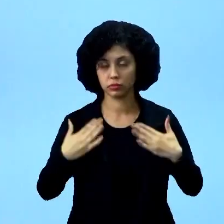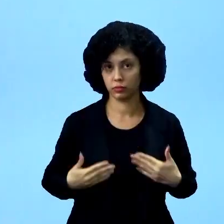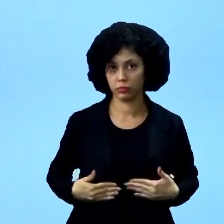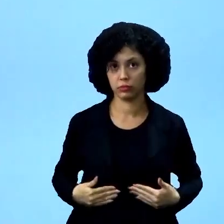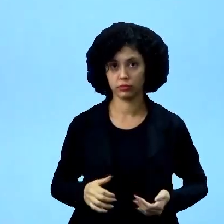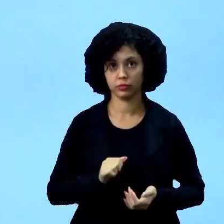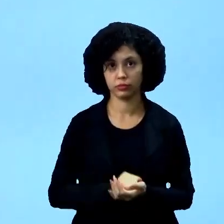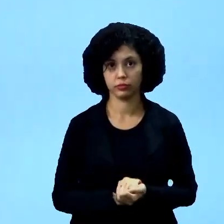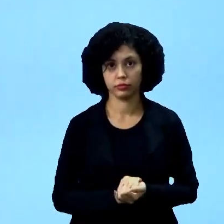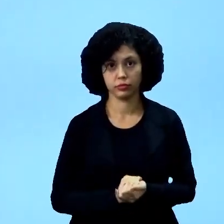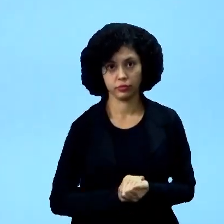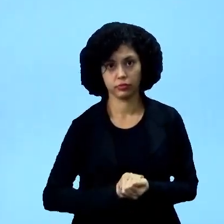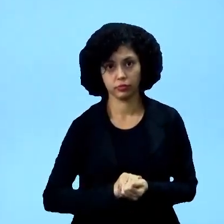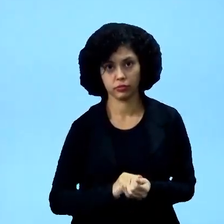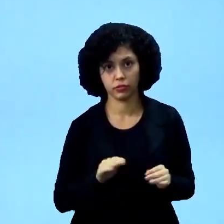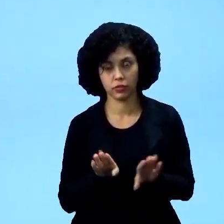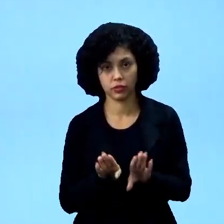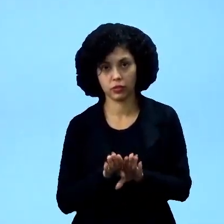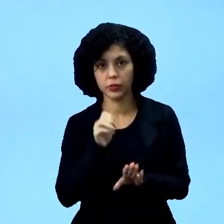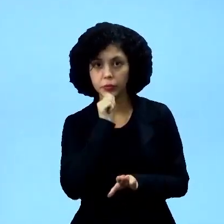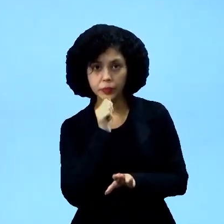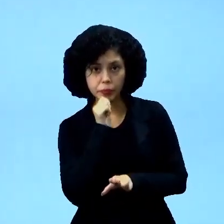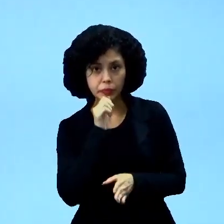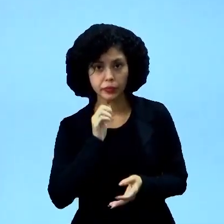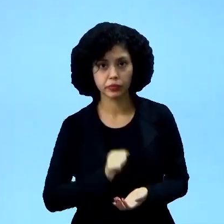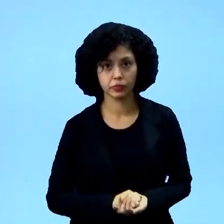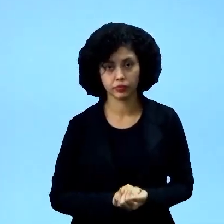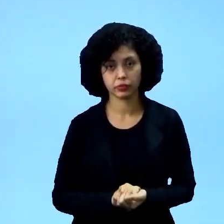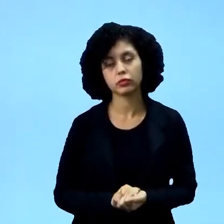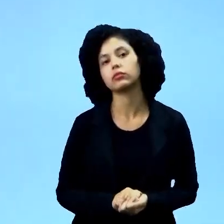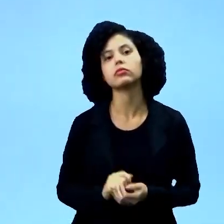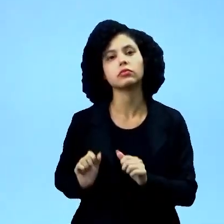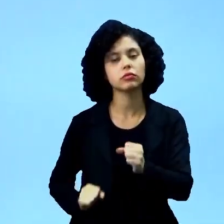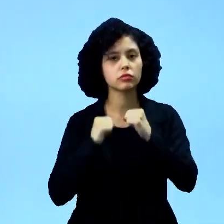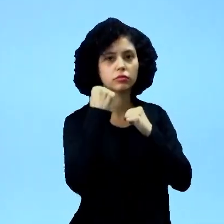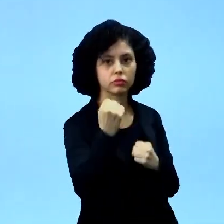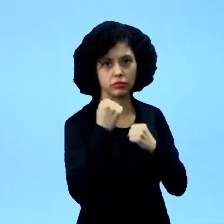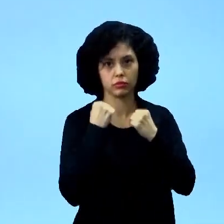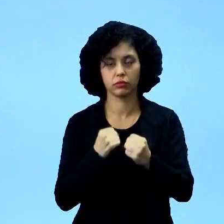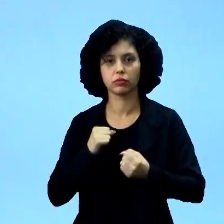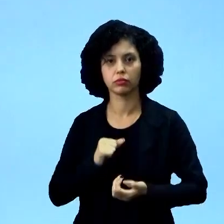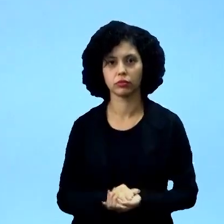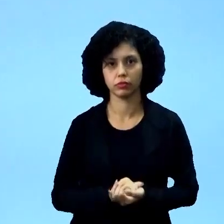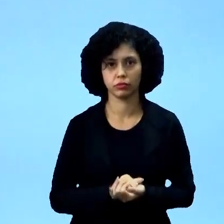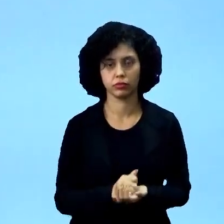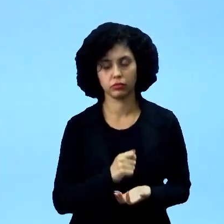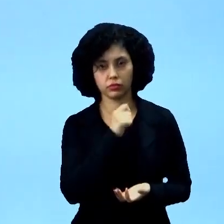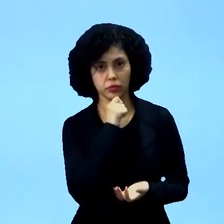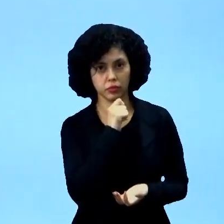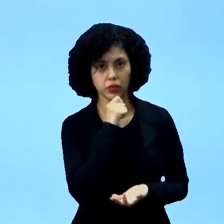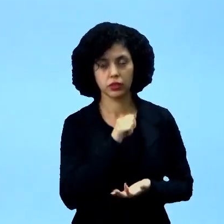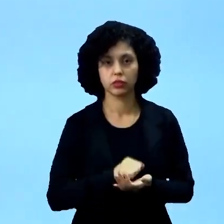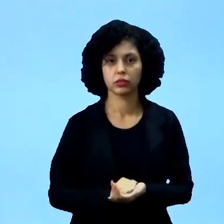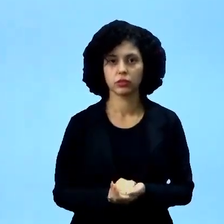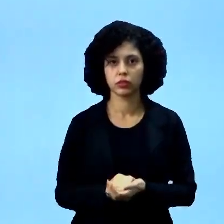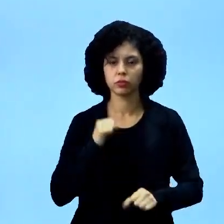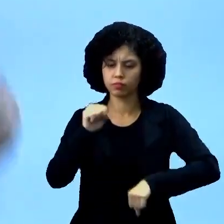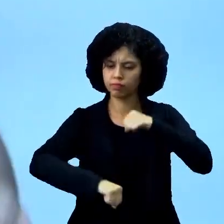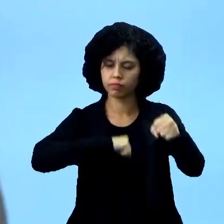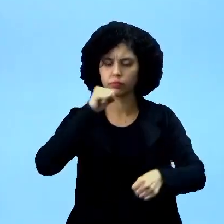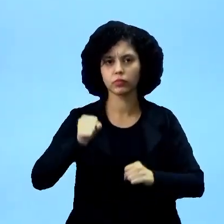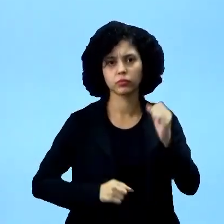corpo. Se eu estou dançando, estou aqui dançando. Luta, ação corporal.